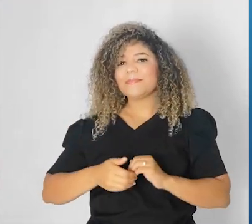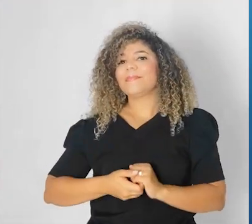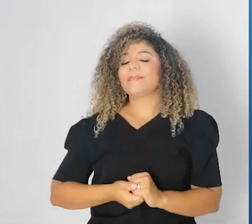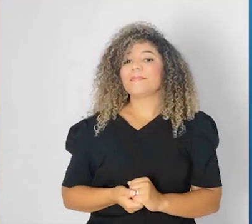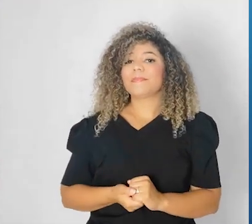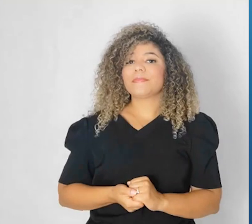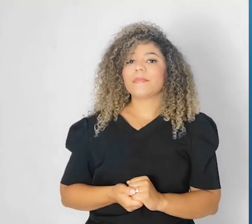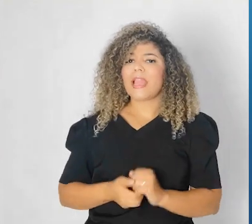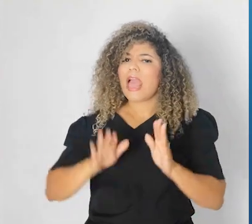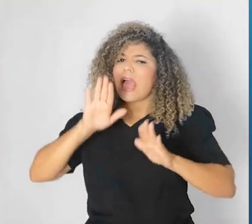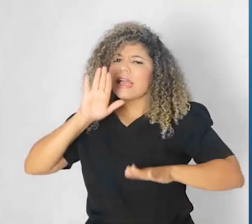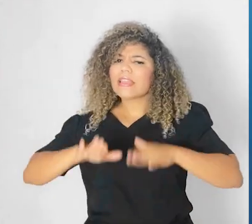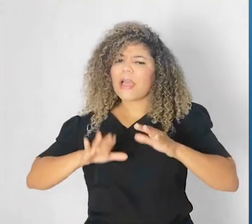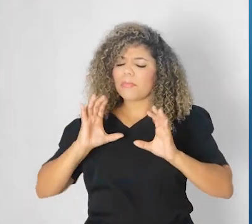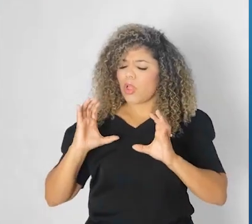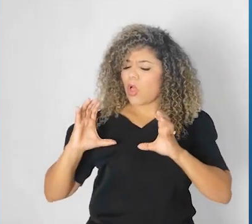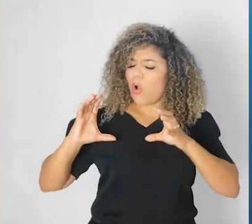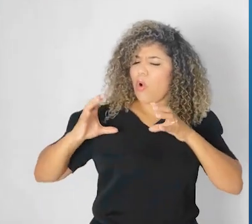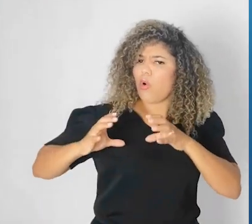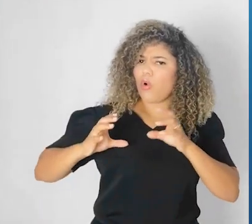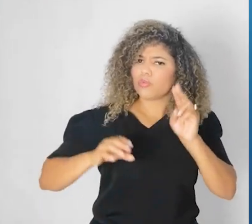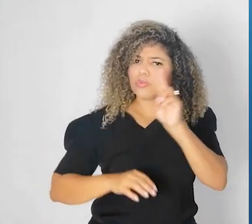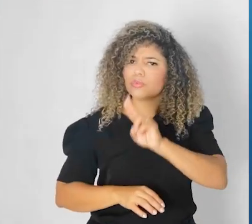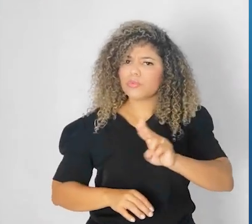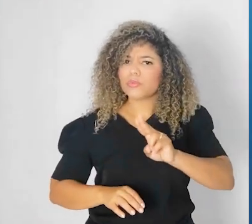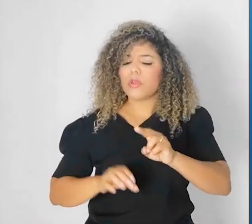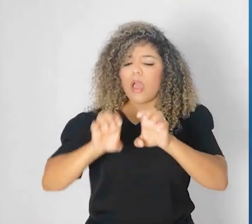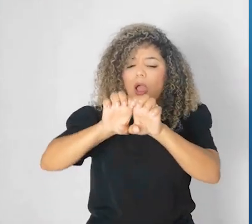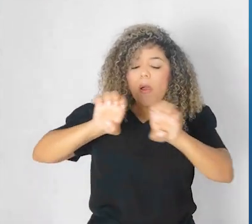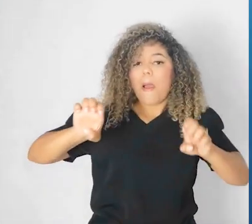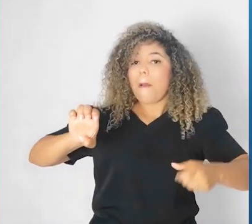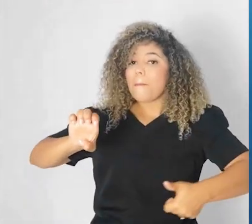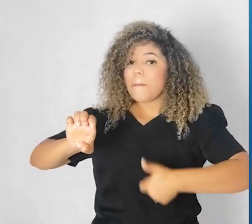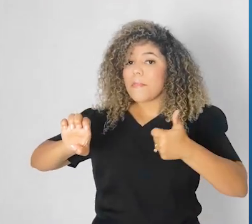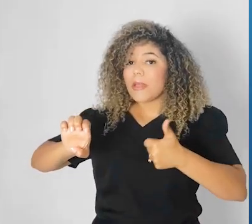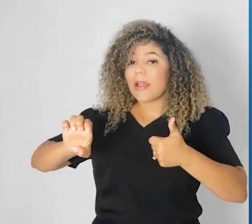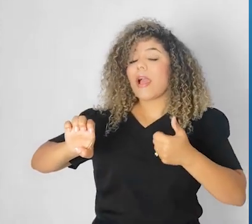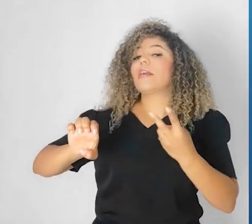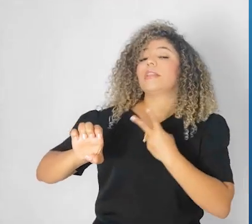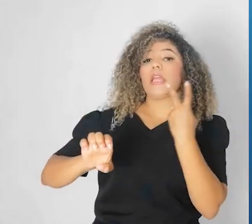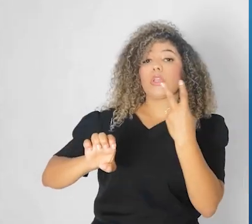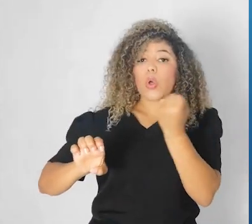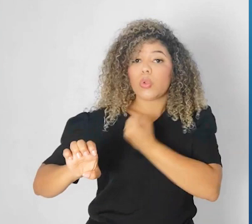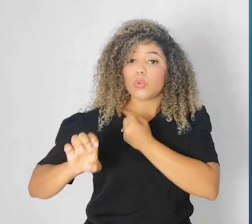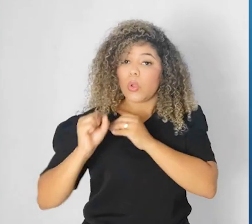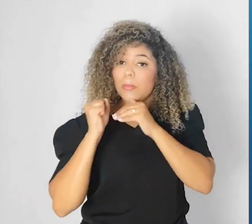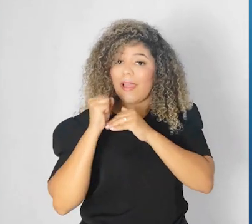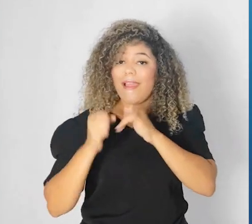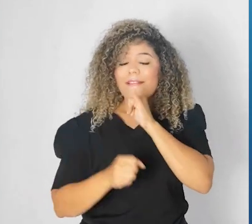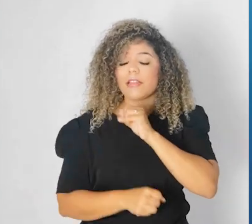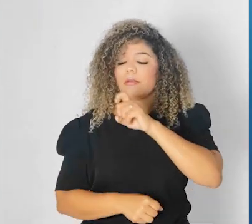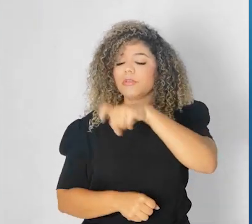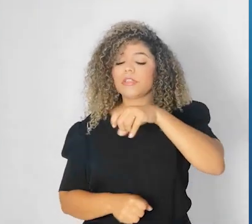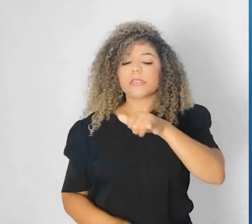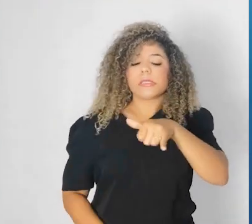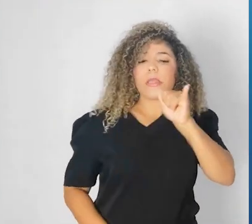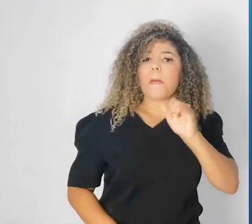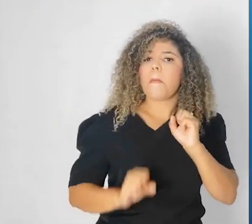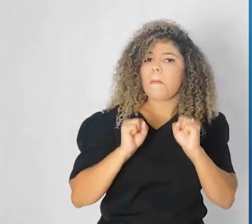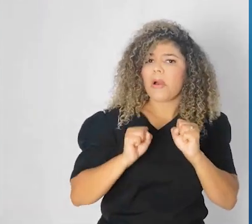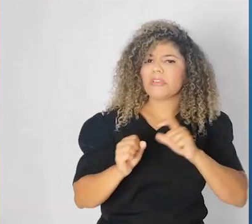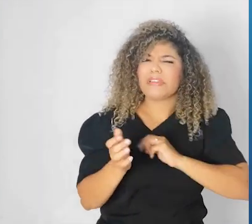Dependendo do conjunto universo, uma equação do primeiro grau com duas incógnitas, x e y, por exemplo, pode ter